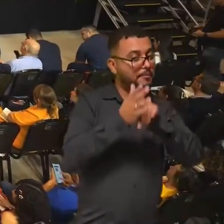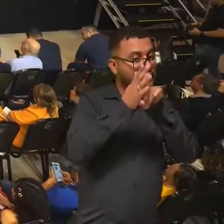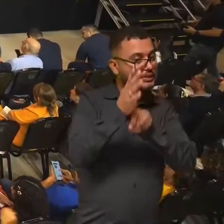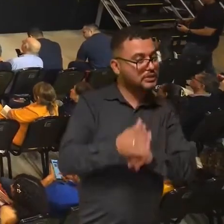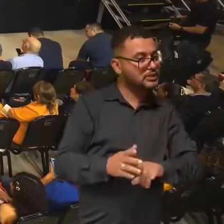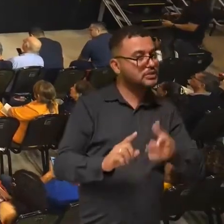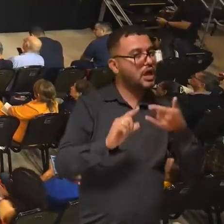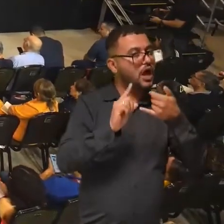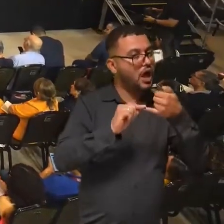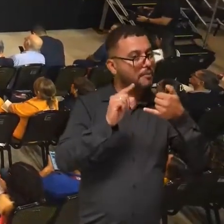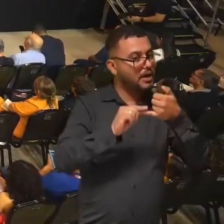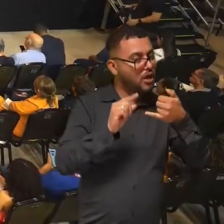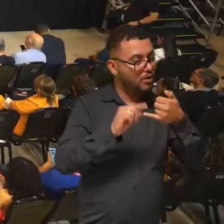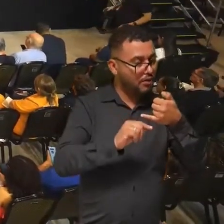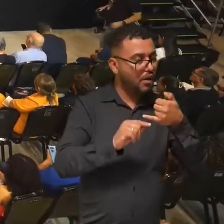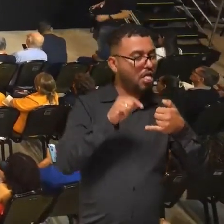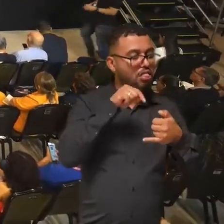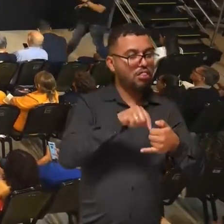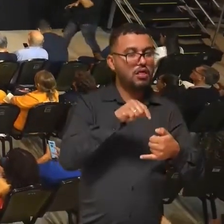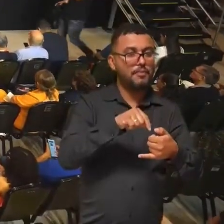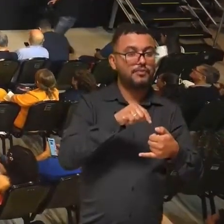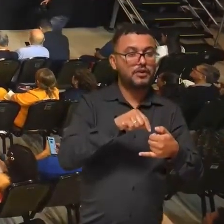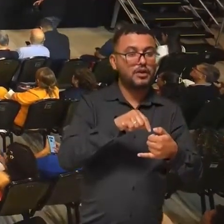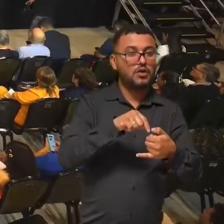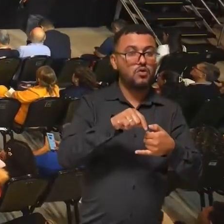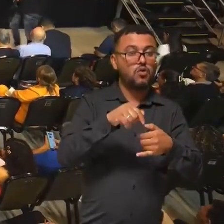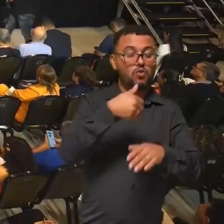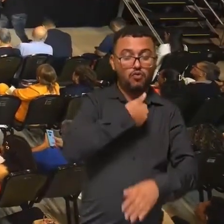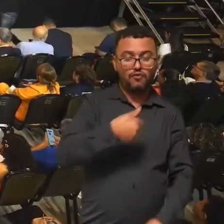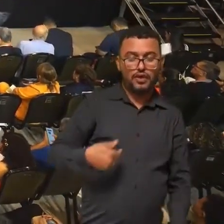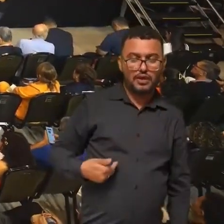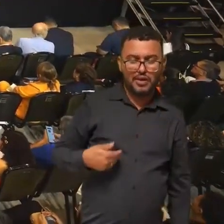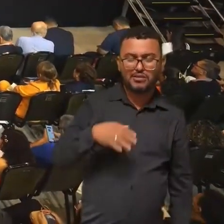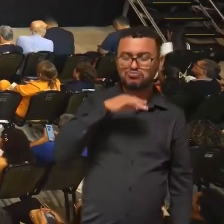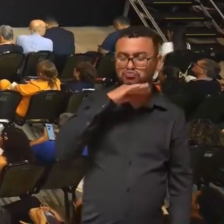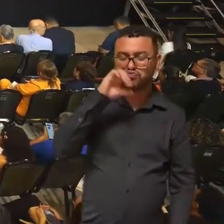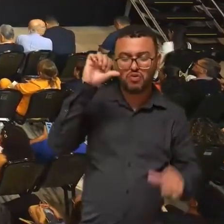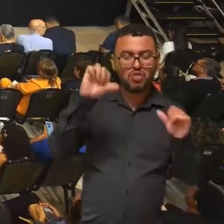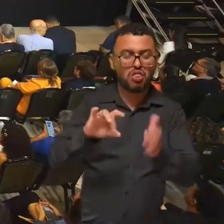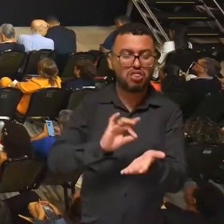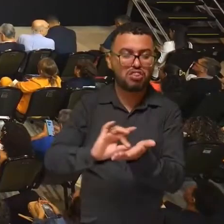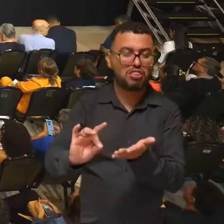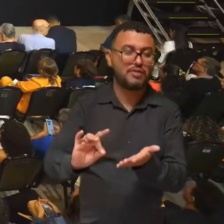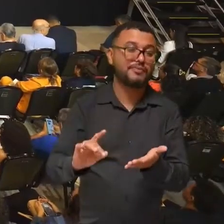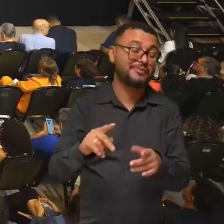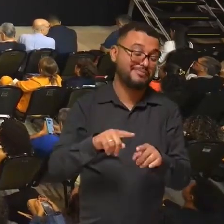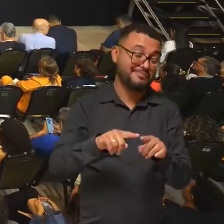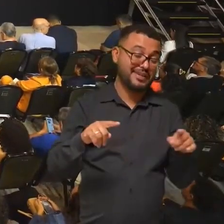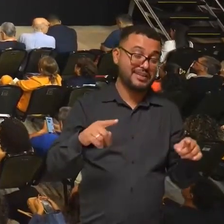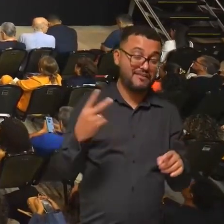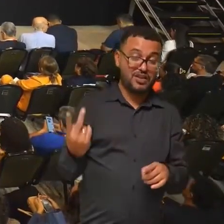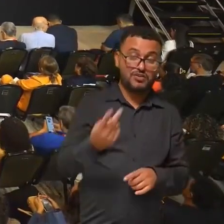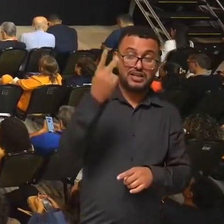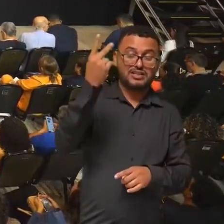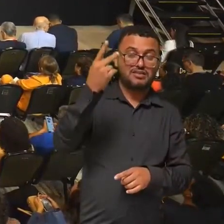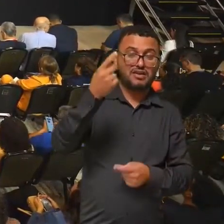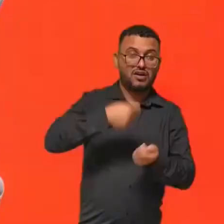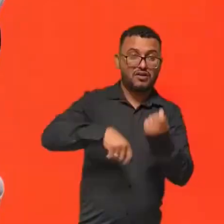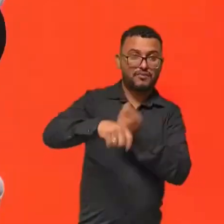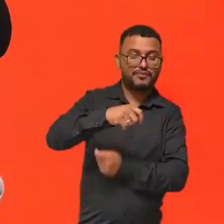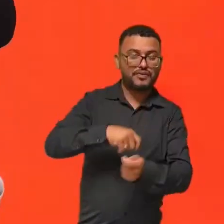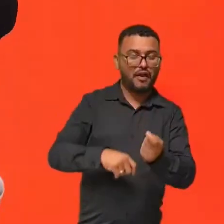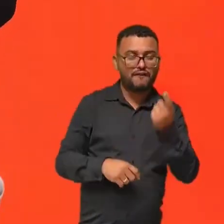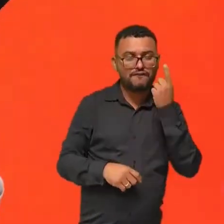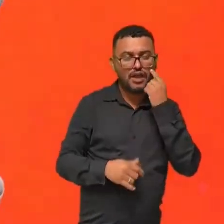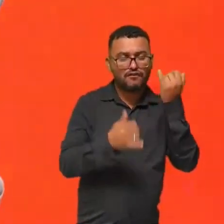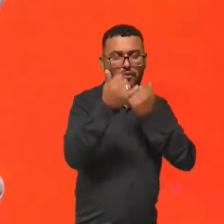visto como um inimigo e há uma valorização do mercado. Em síntese, essa relação é